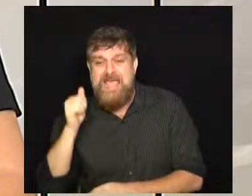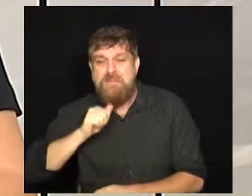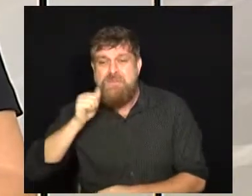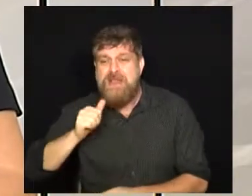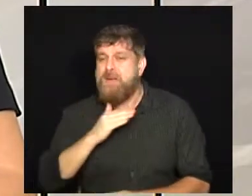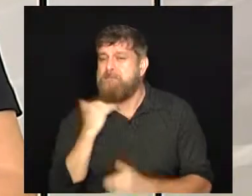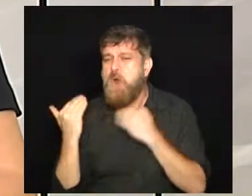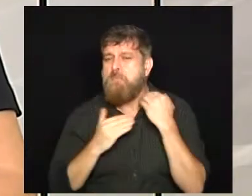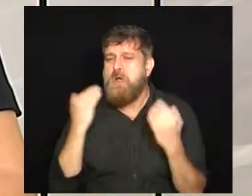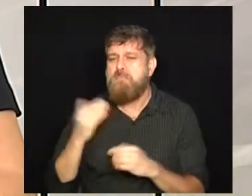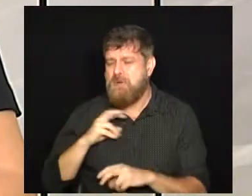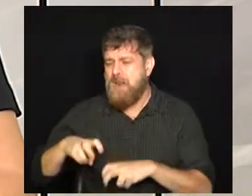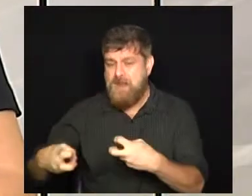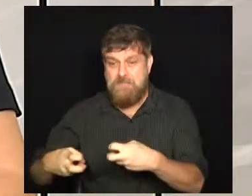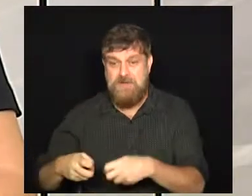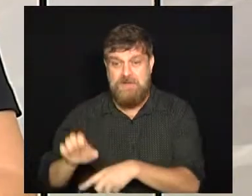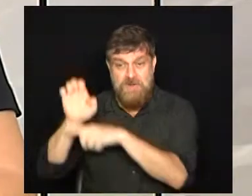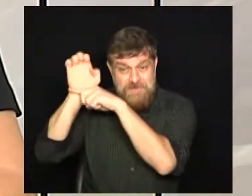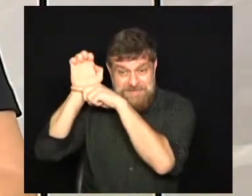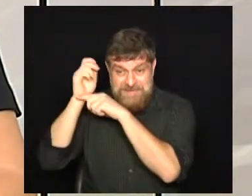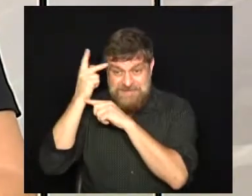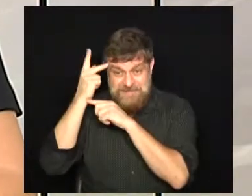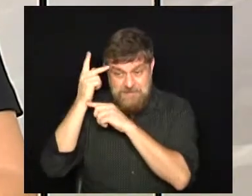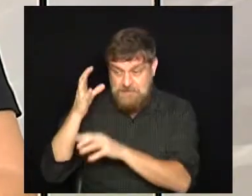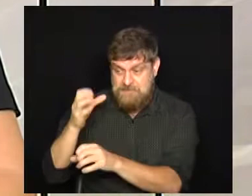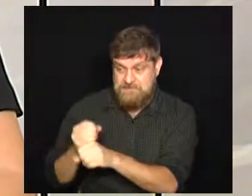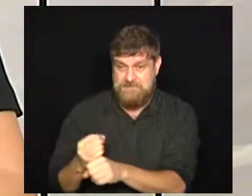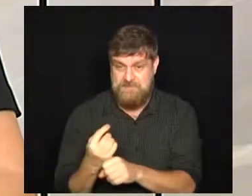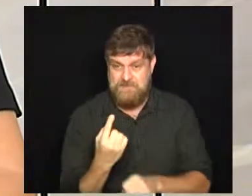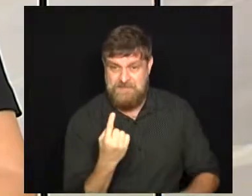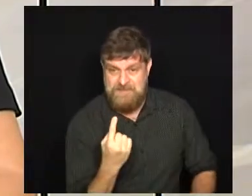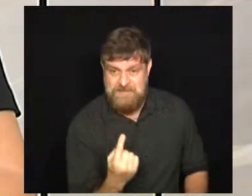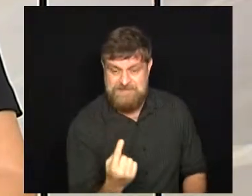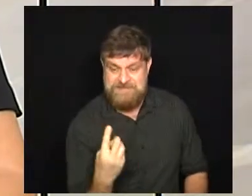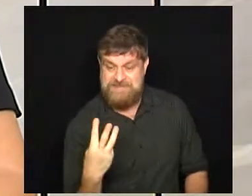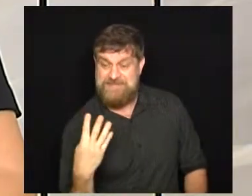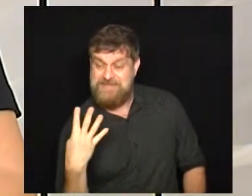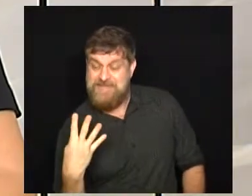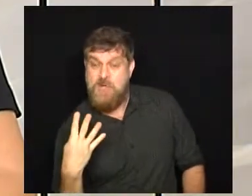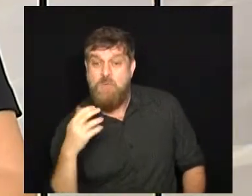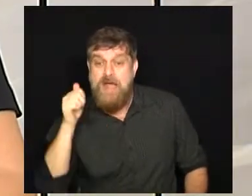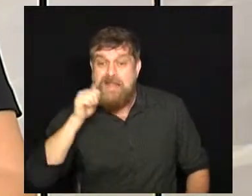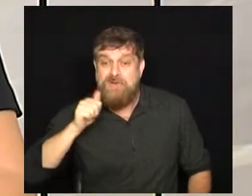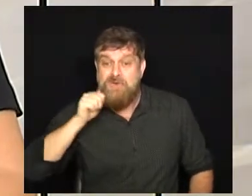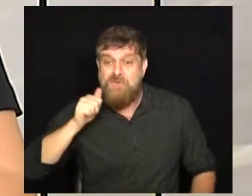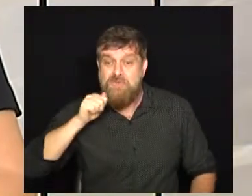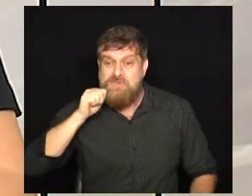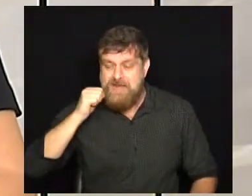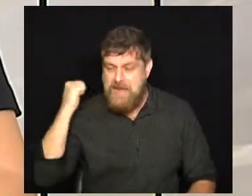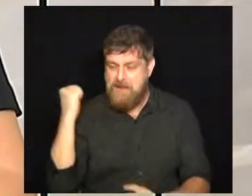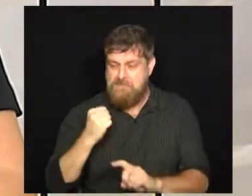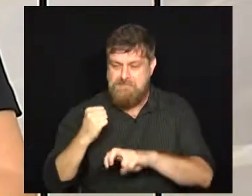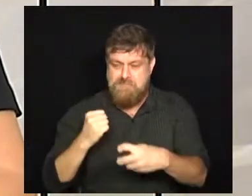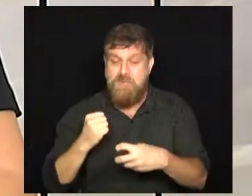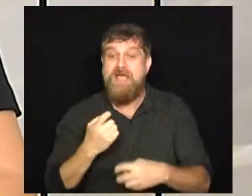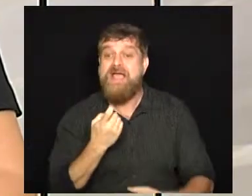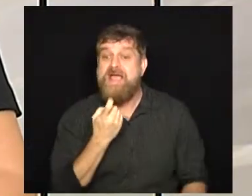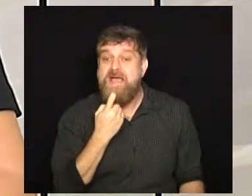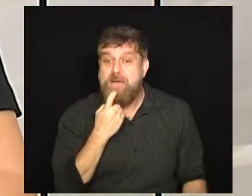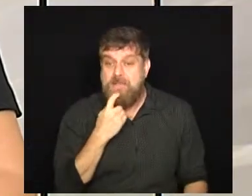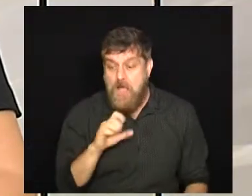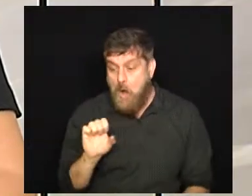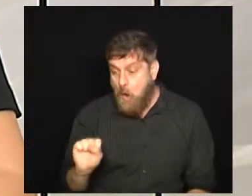mortas. Só o estado de São Paulo registrou 134 casos de feminicídio. Em Campinas,